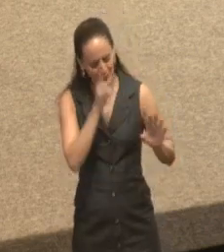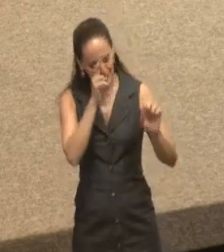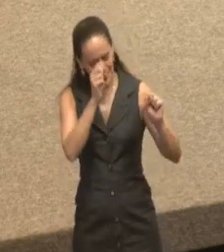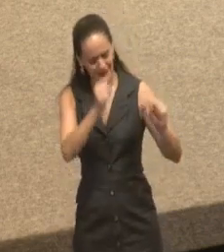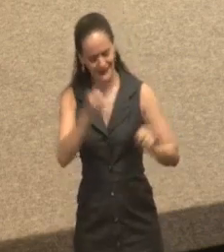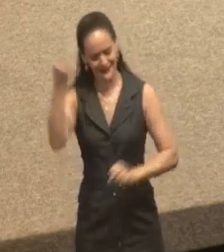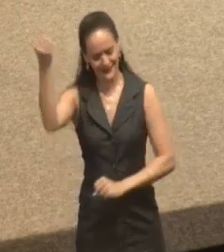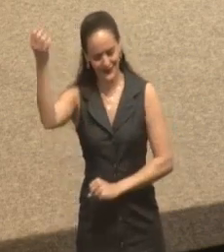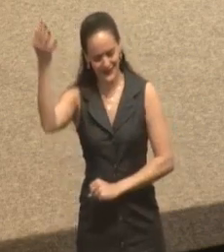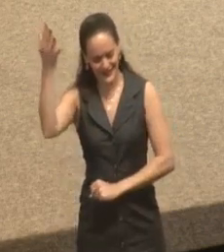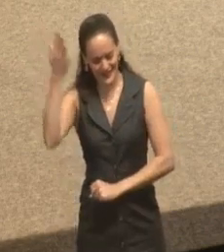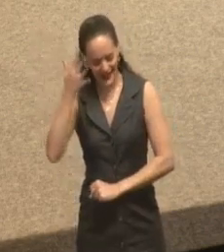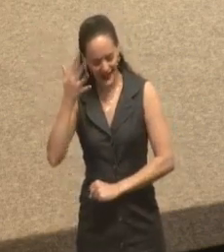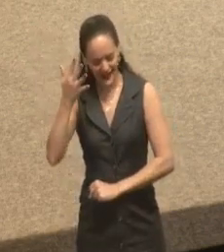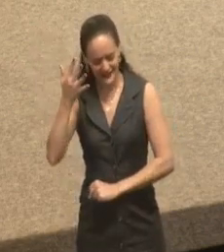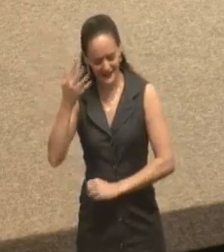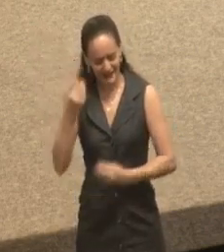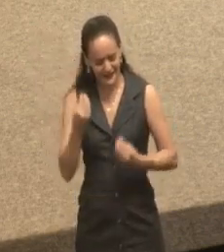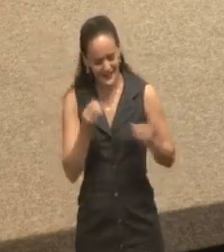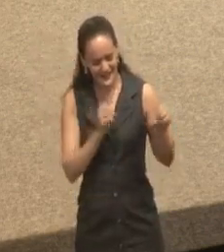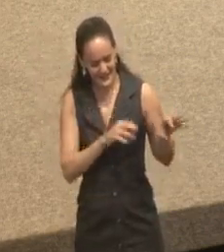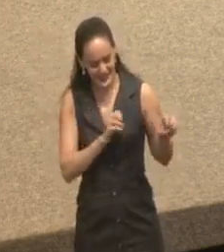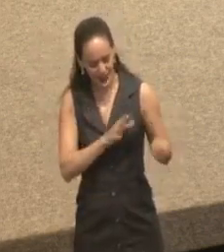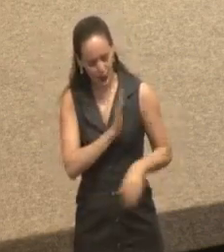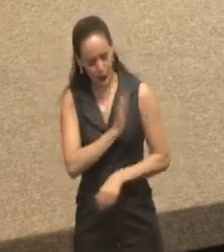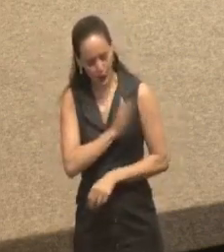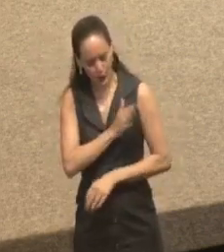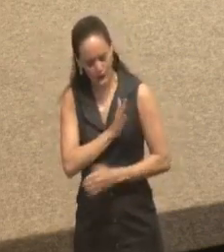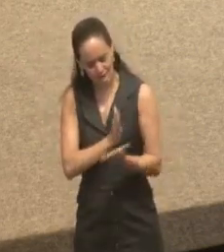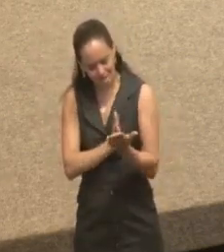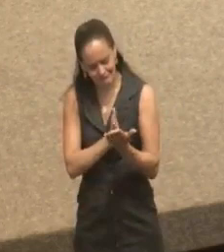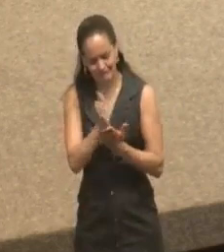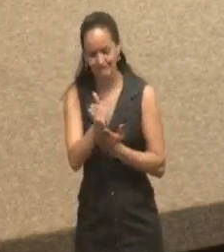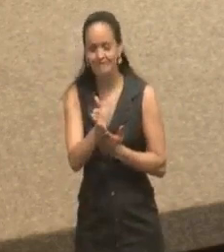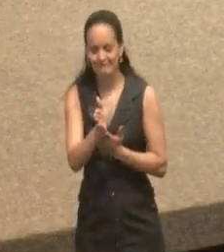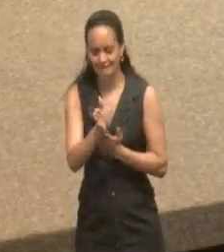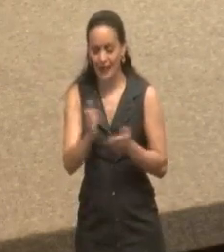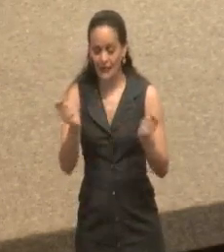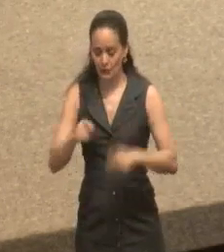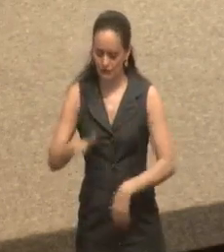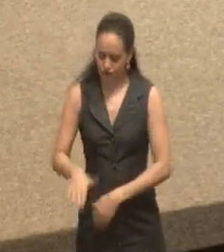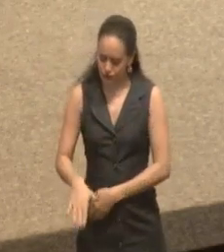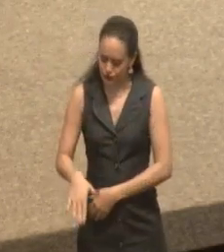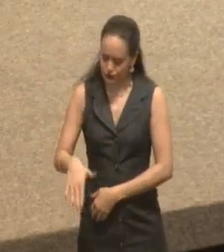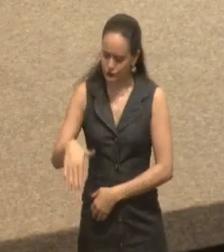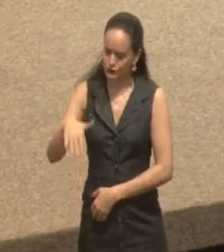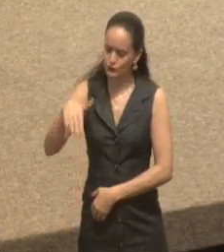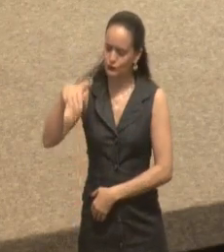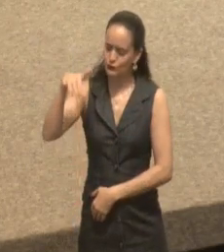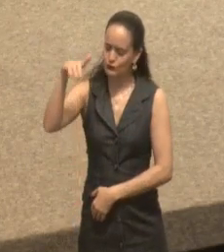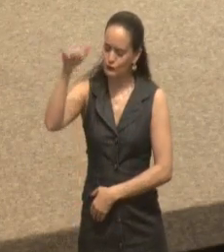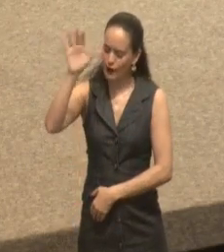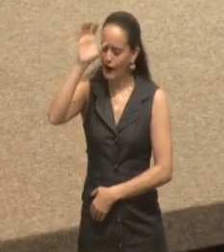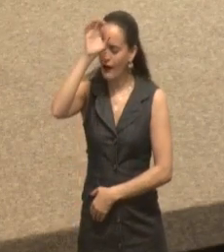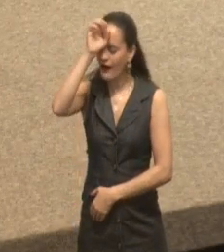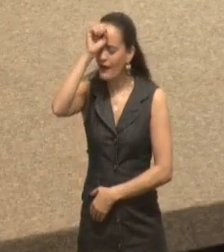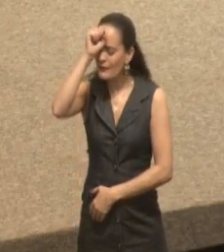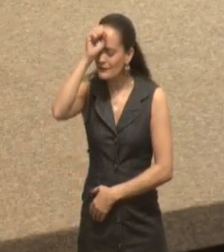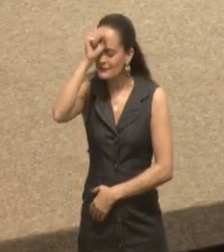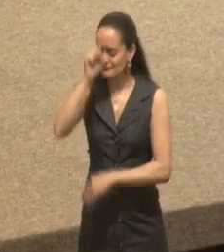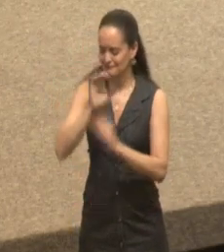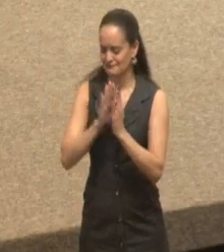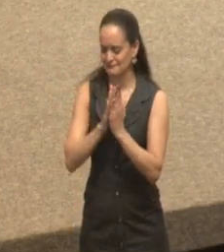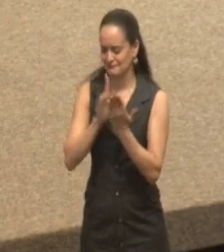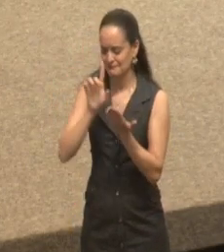graça, tendo um coração ensinável, Senhor, e que elas cresçam discipuladas na Tua